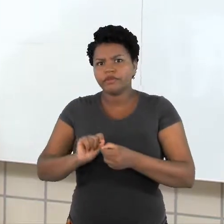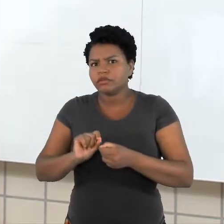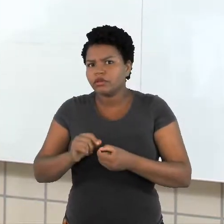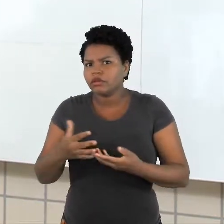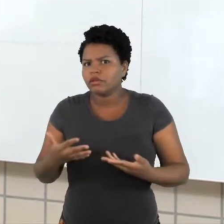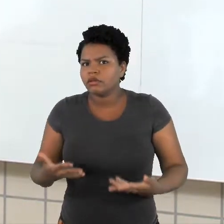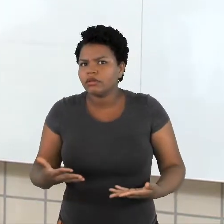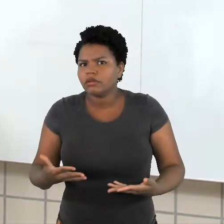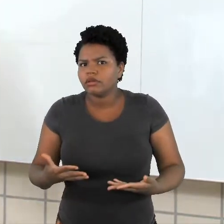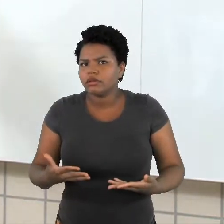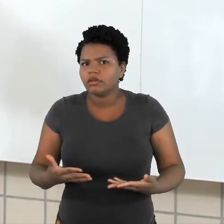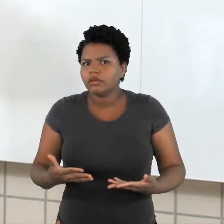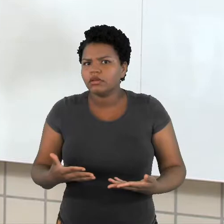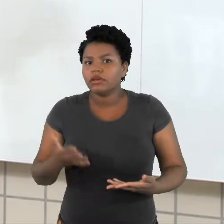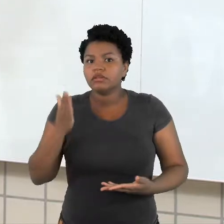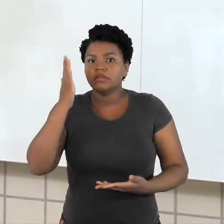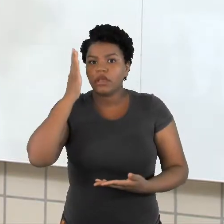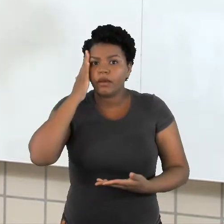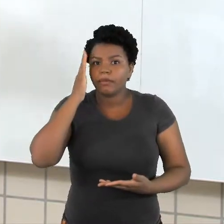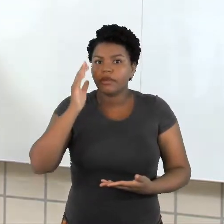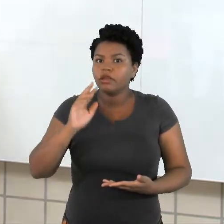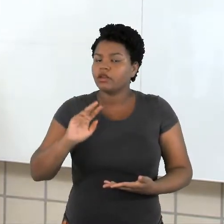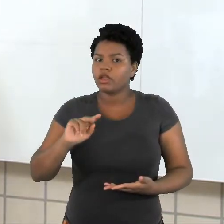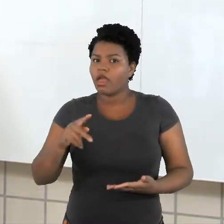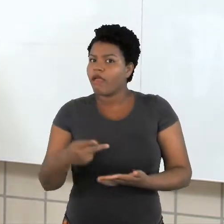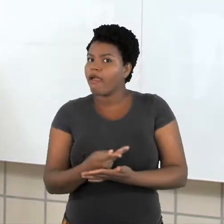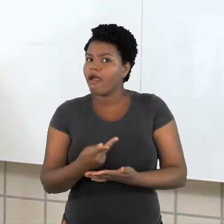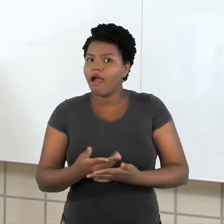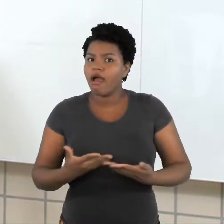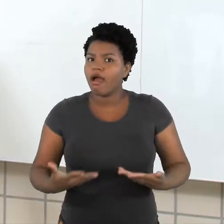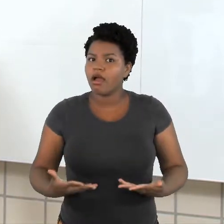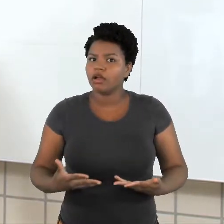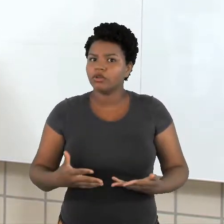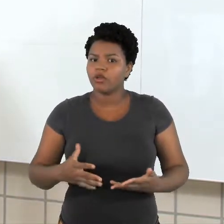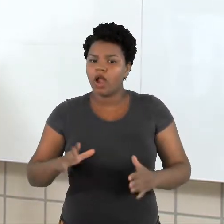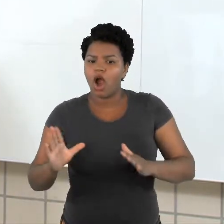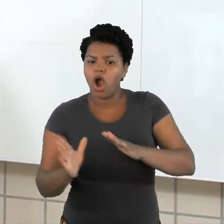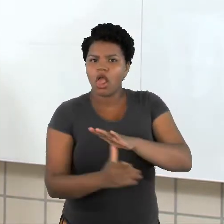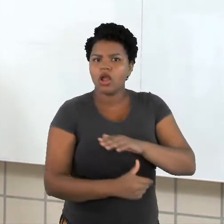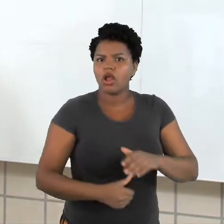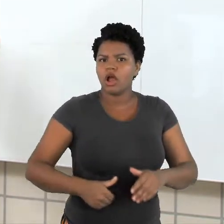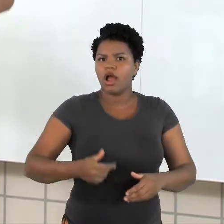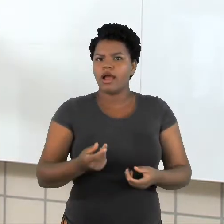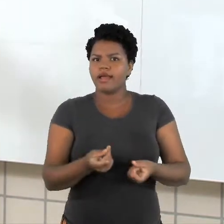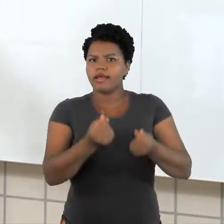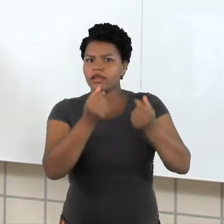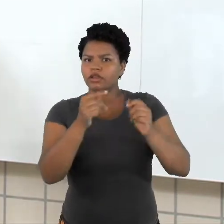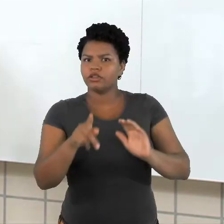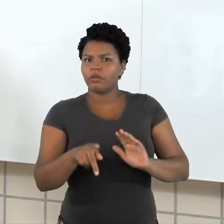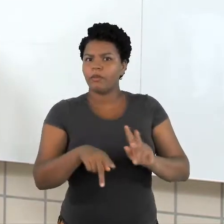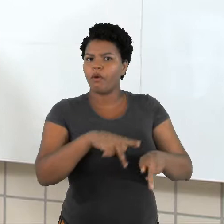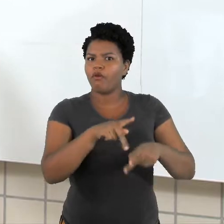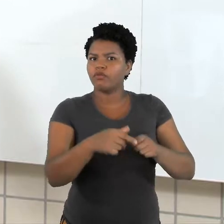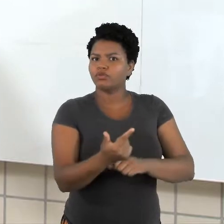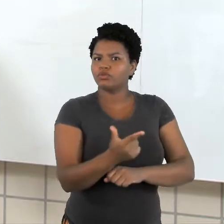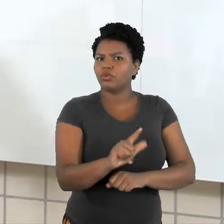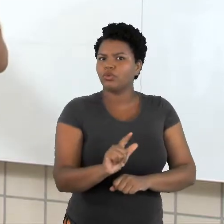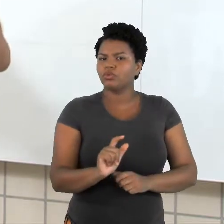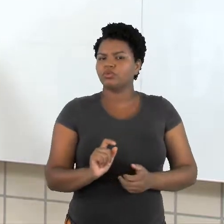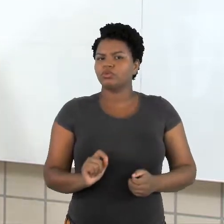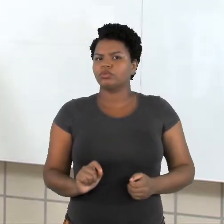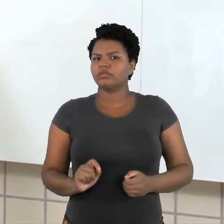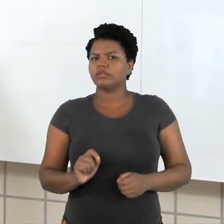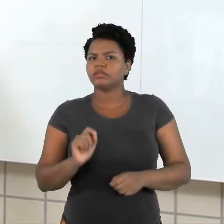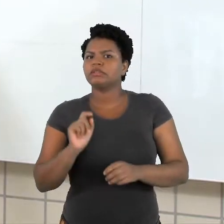mesmo sabendo que não é correto retirar as riquezas de outros povos, mesmo sabendo que não é certo explorar os